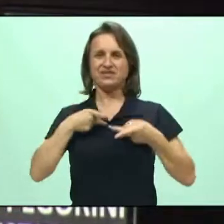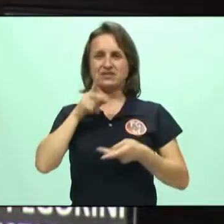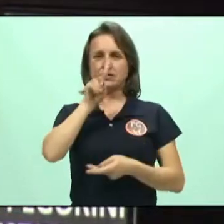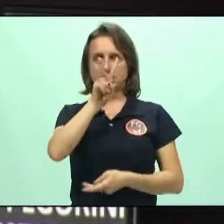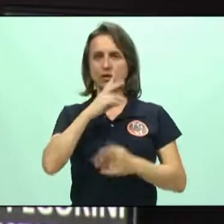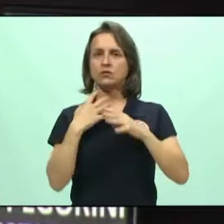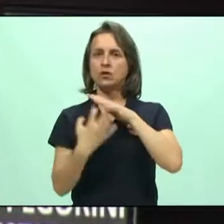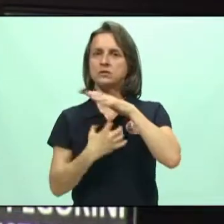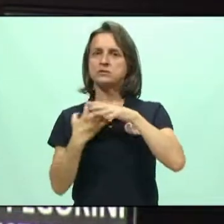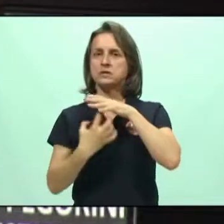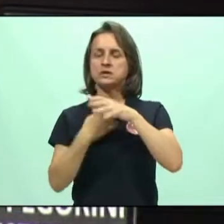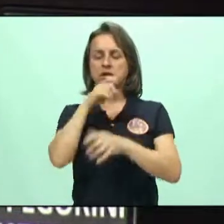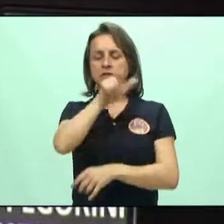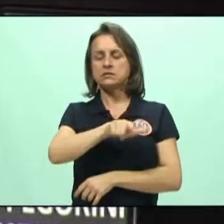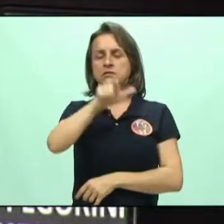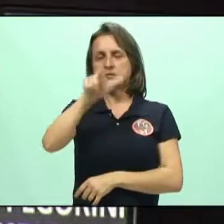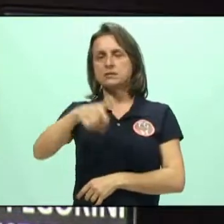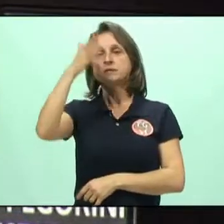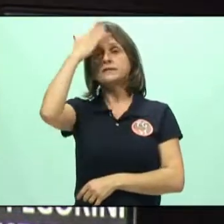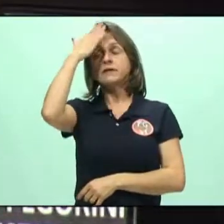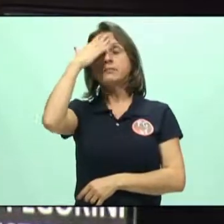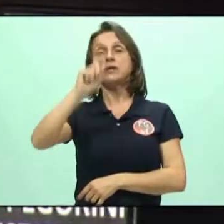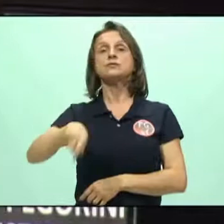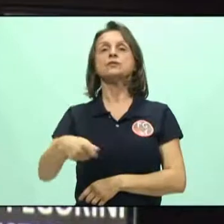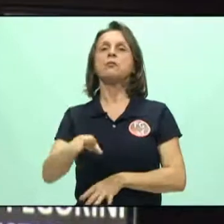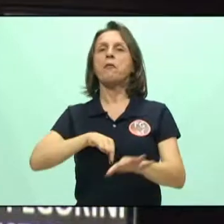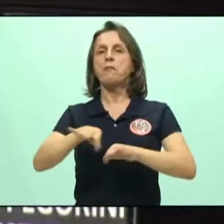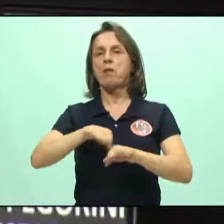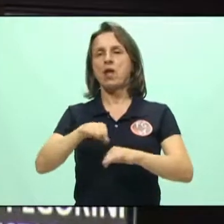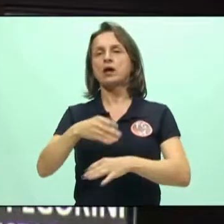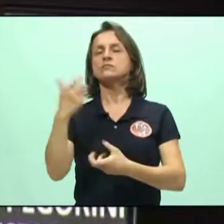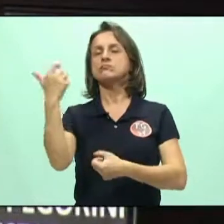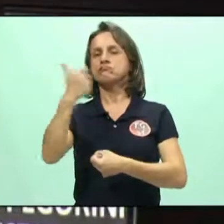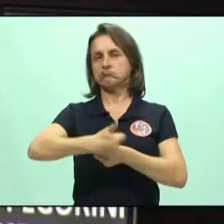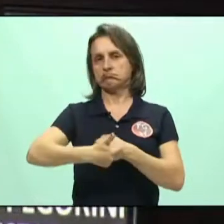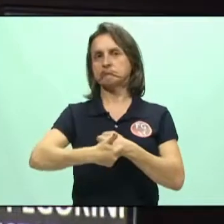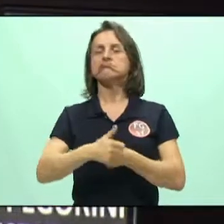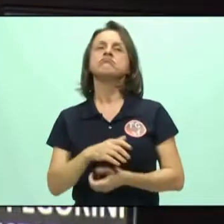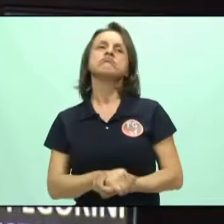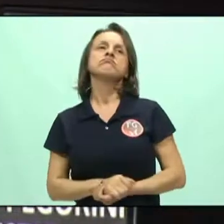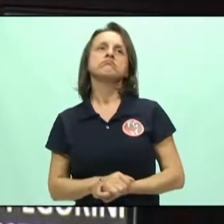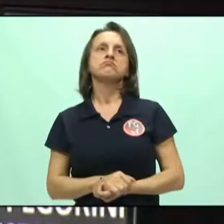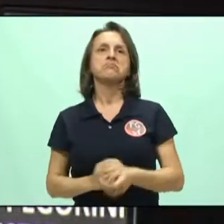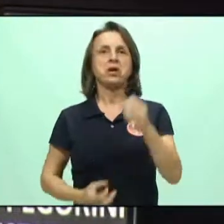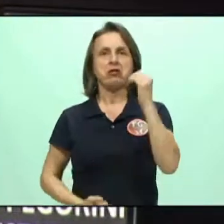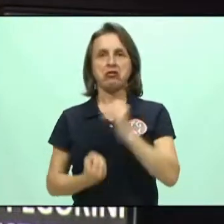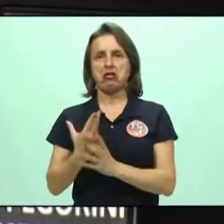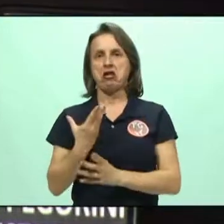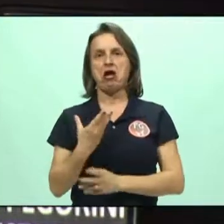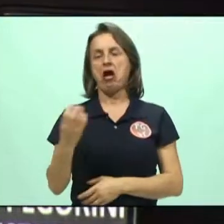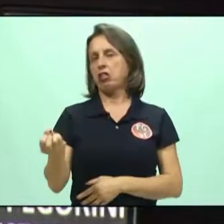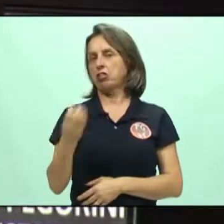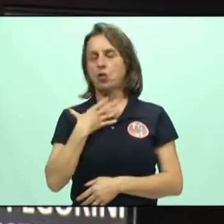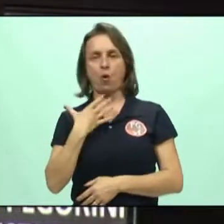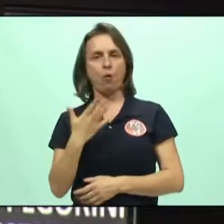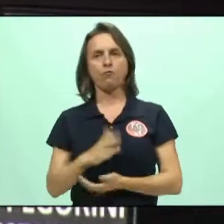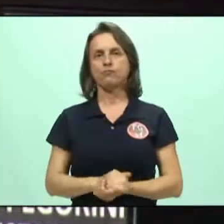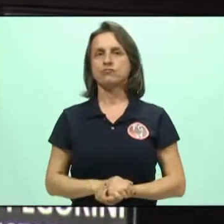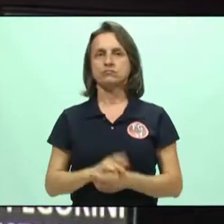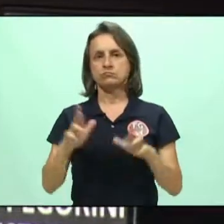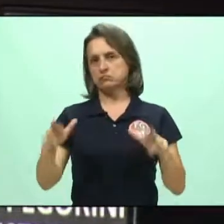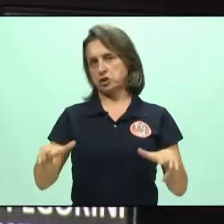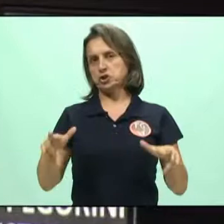na casa saber sobre o plano diretor daquela região que quer implantar novos loteamentos tudo e a gente tá conversando